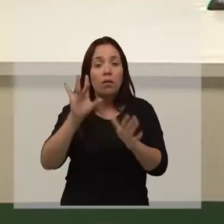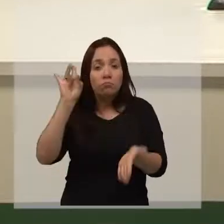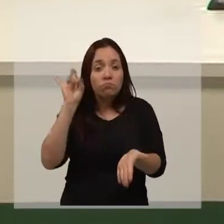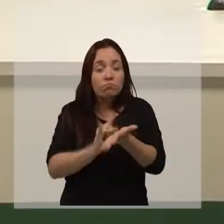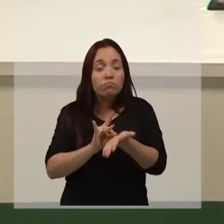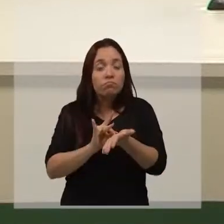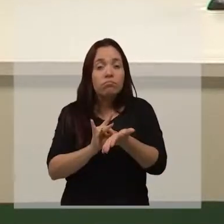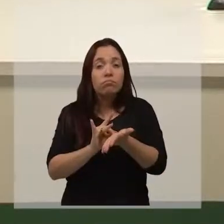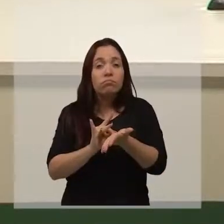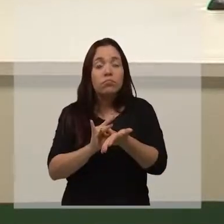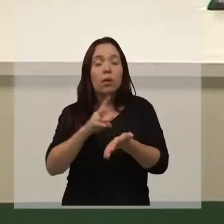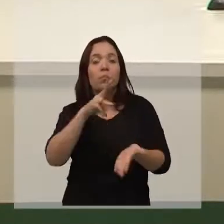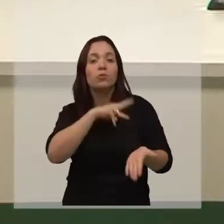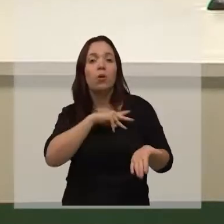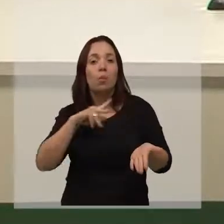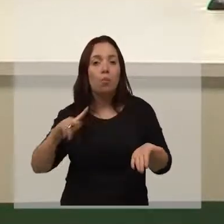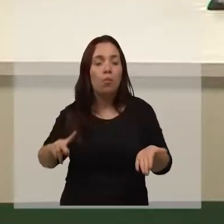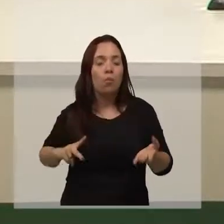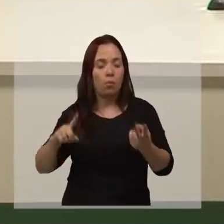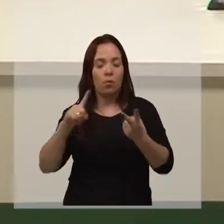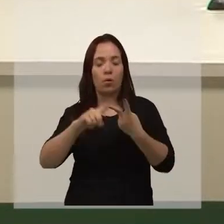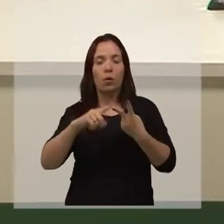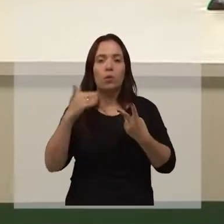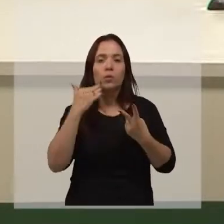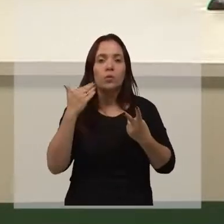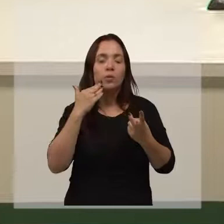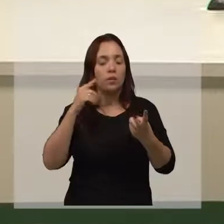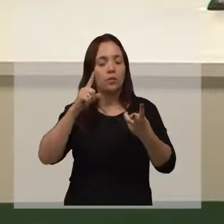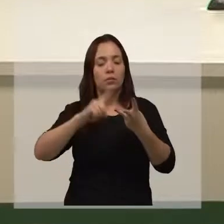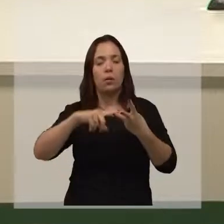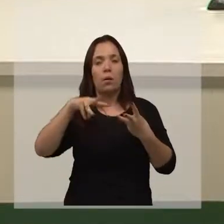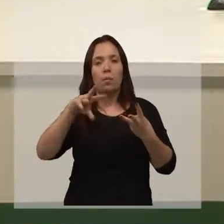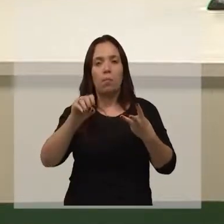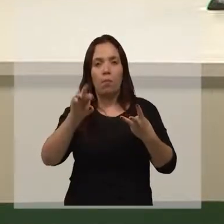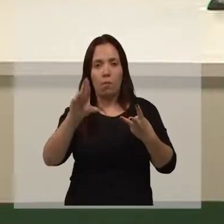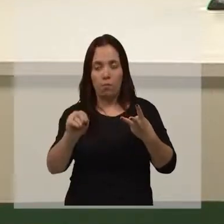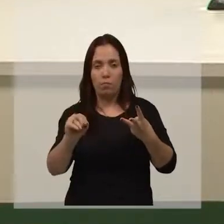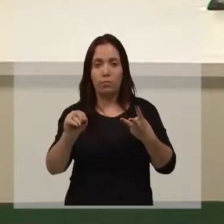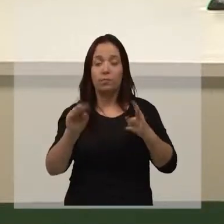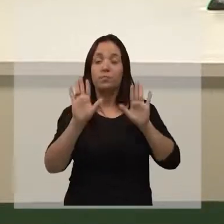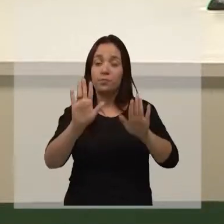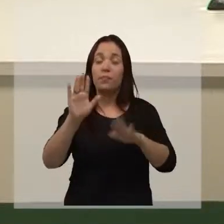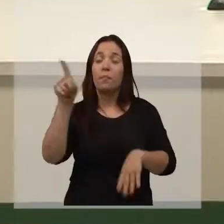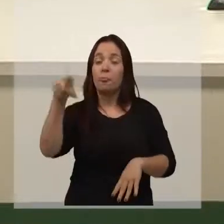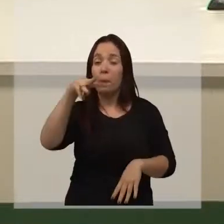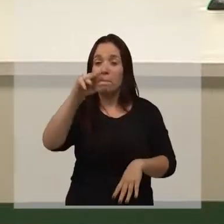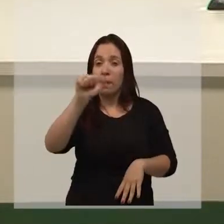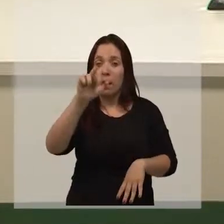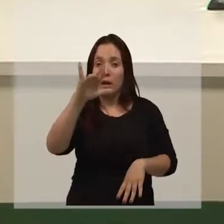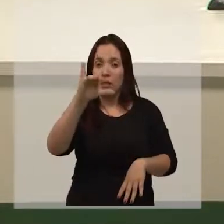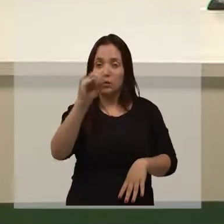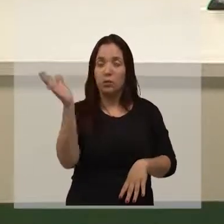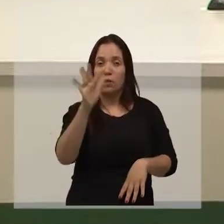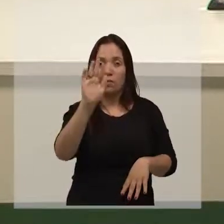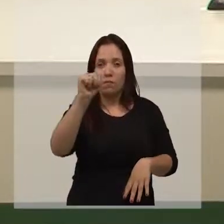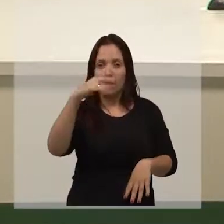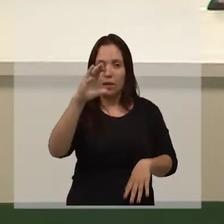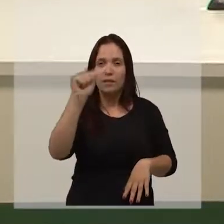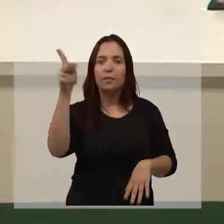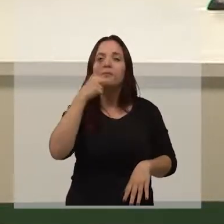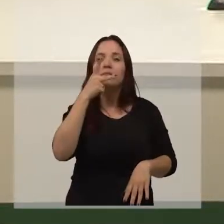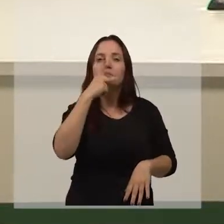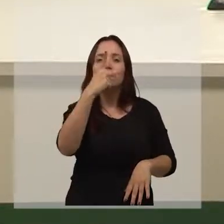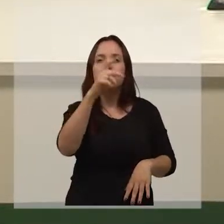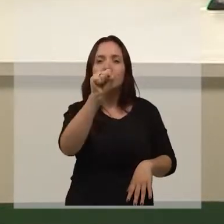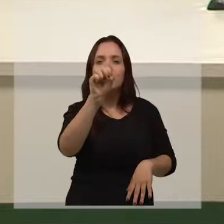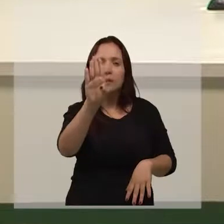era do Ministério Público, do juiz e do Moro. E outra coisa, outro detalhe, apesar do Márcio França ser do PSB, ele era mais